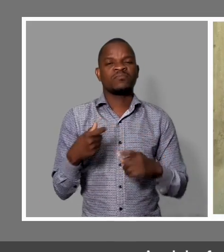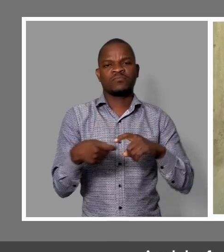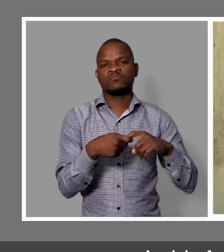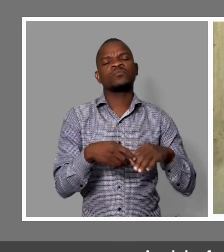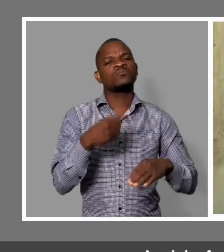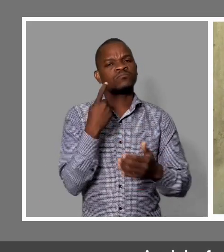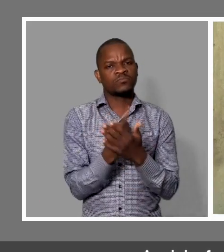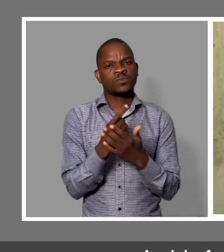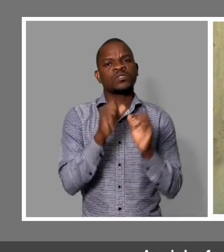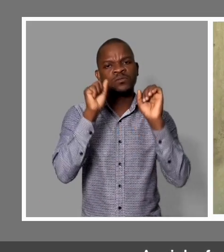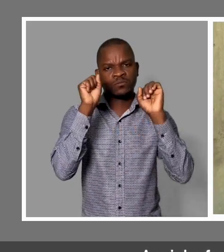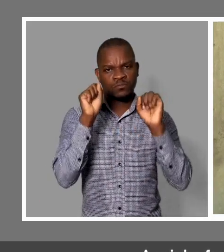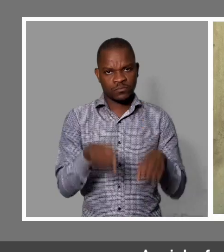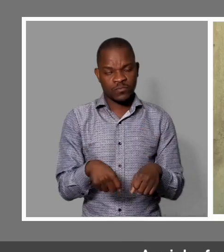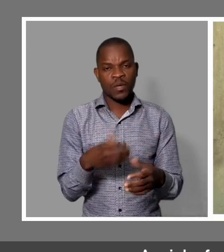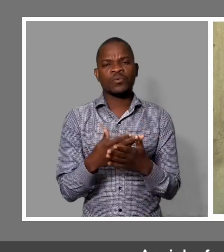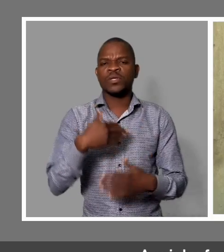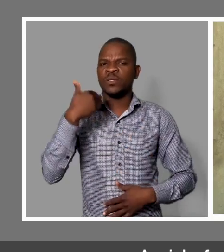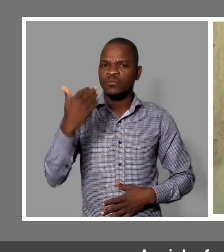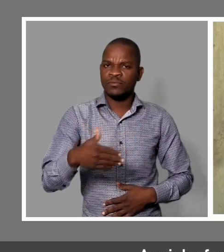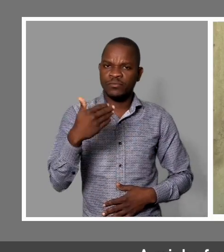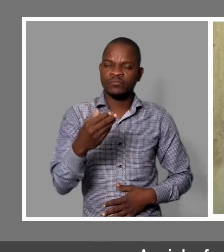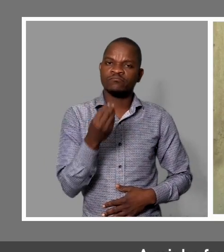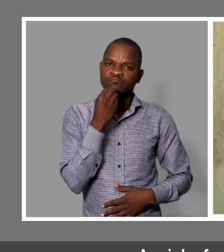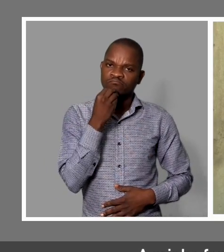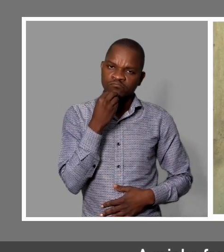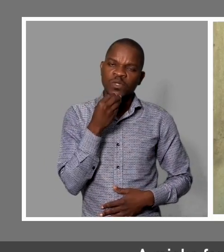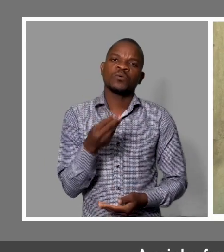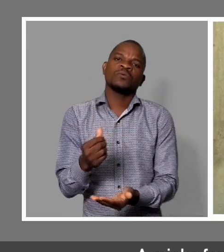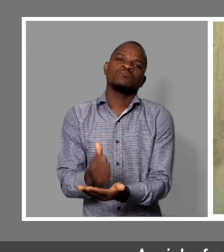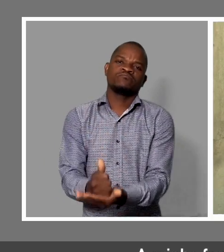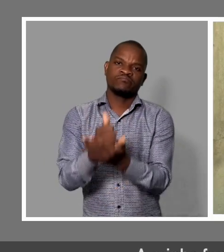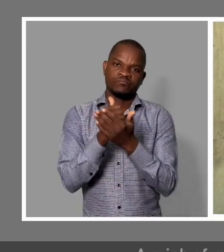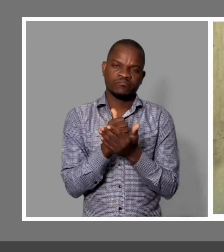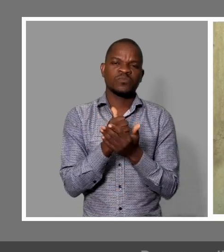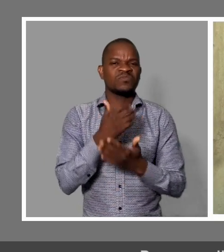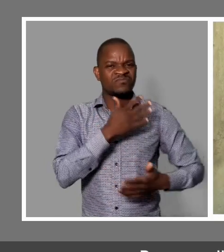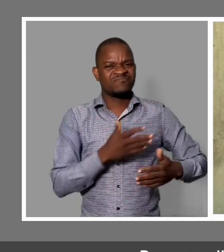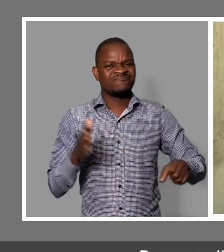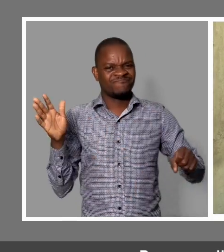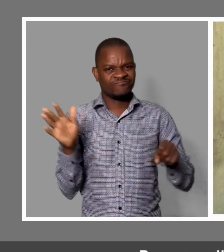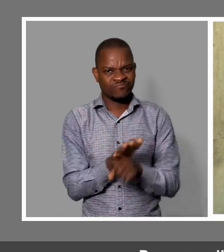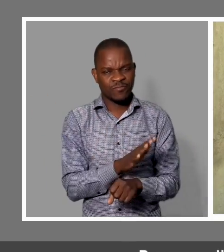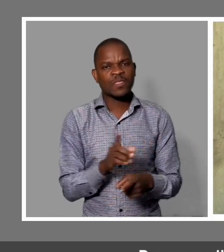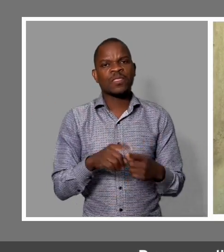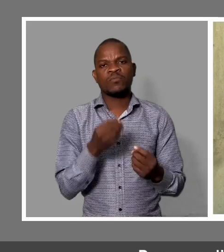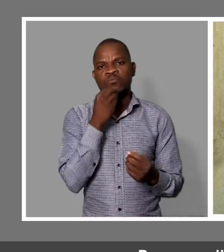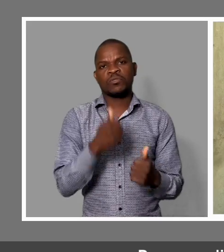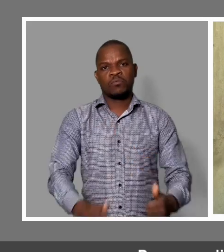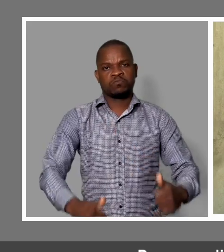Minha família foi importante comigo. Me dava comida com mais energia. Me dava mais alimentos